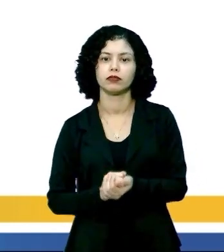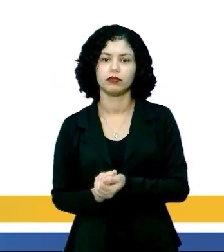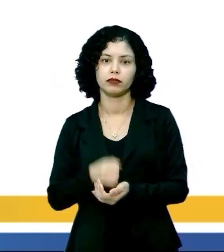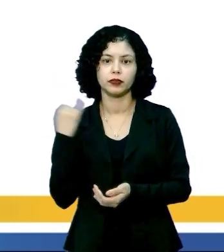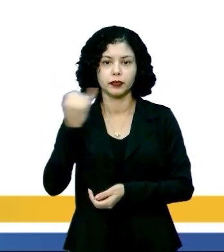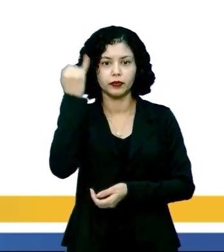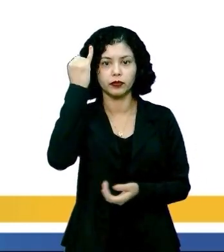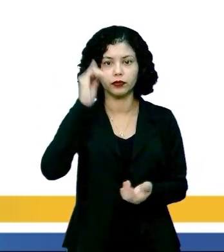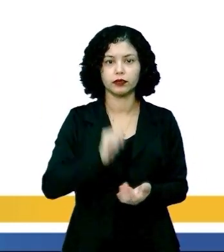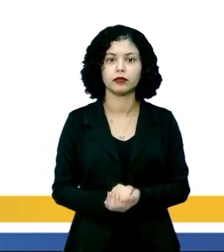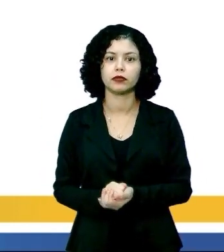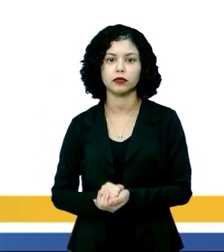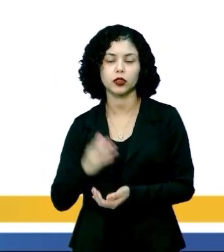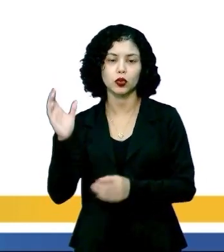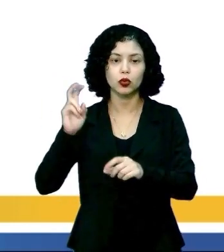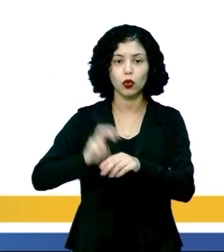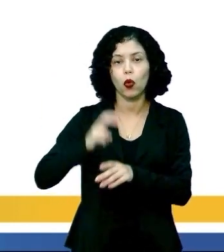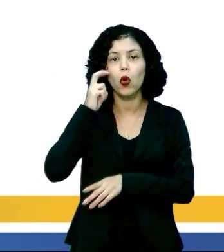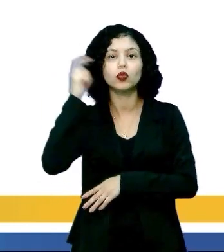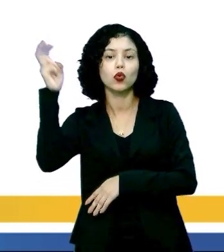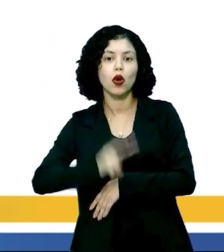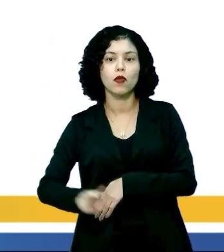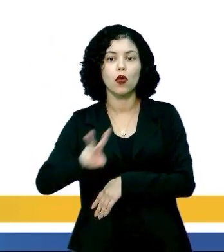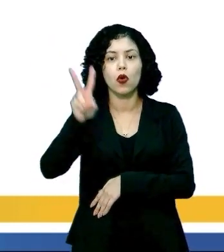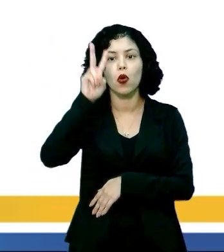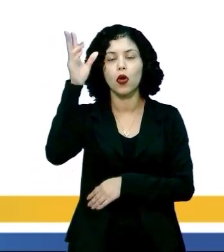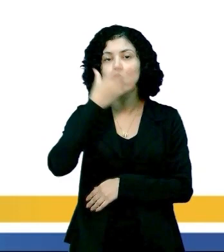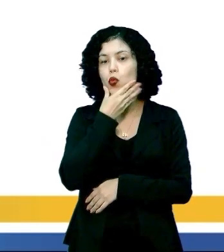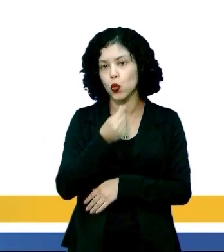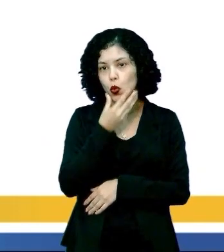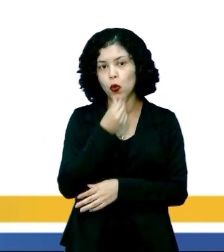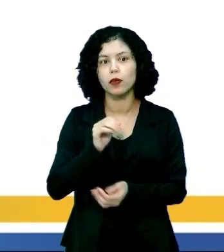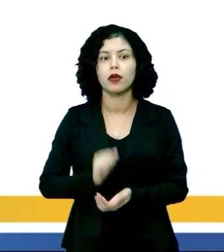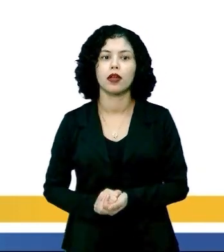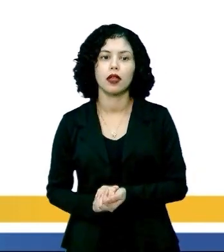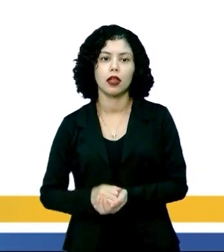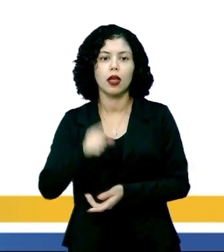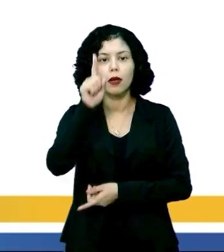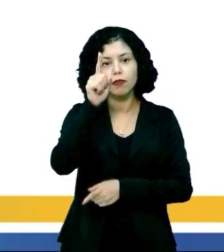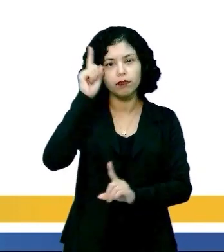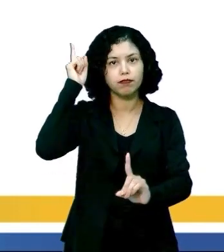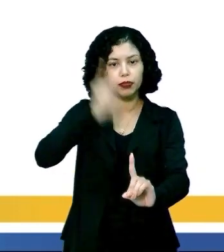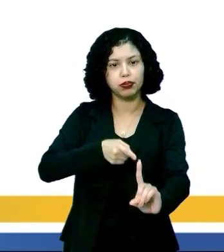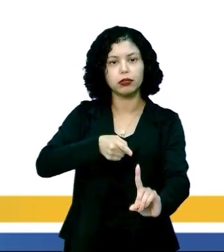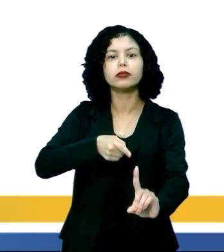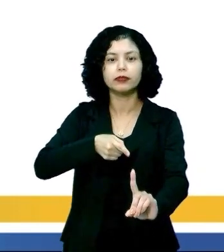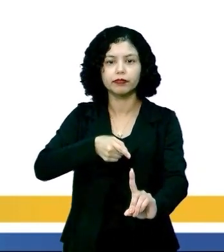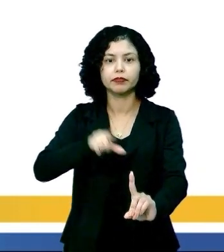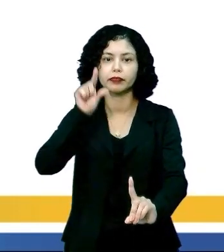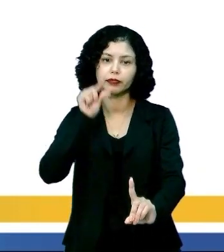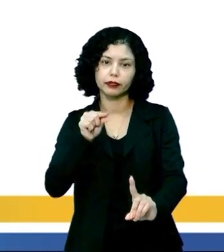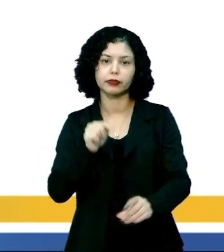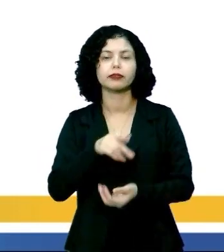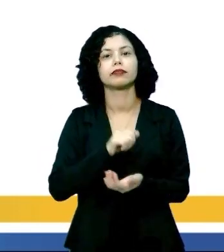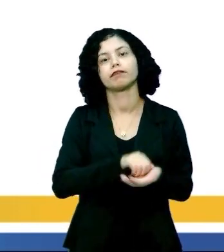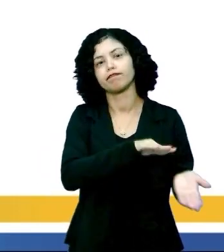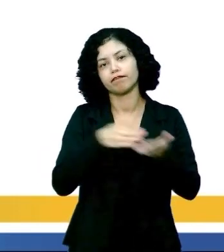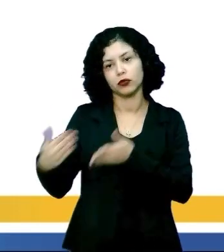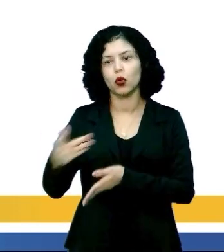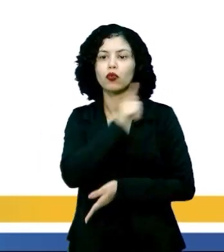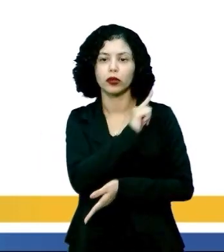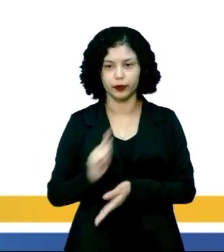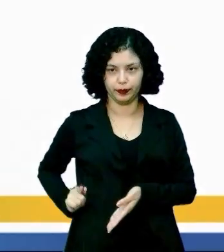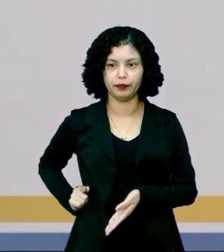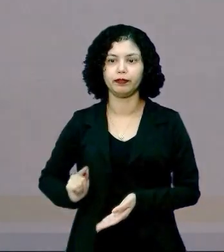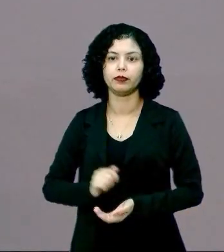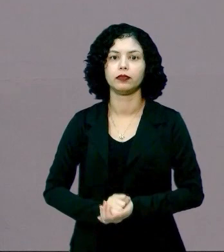fruto principalmente de uma cultura de valorização do sexo masculino e de punições lentas e pouco eficientes por parte